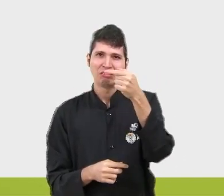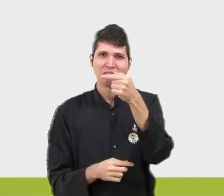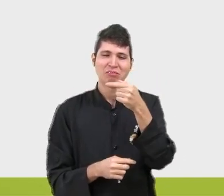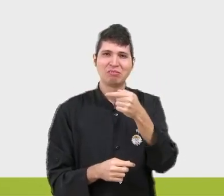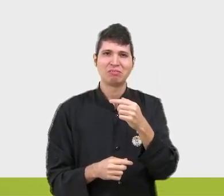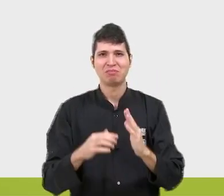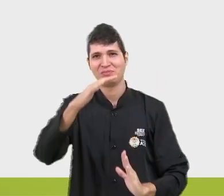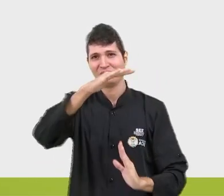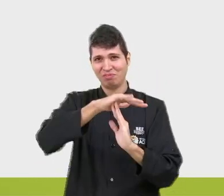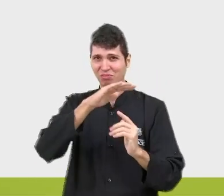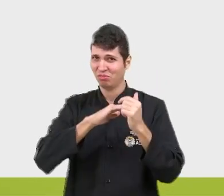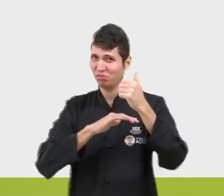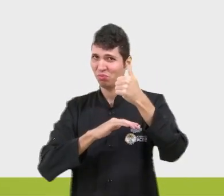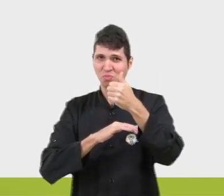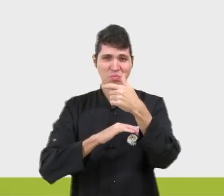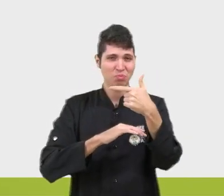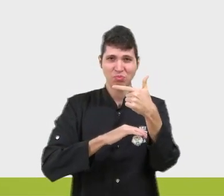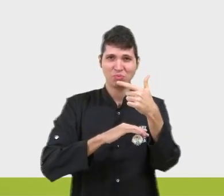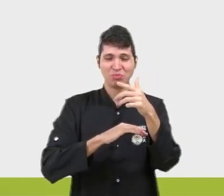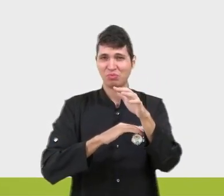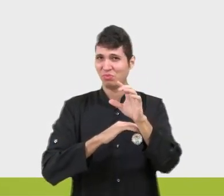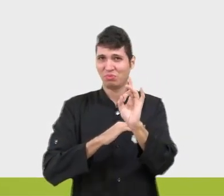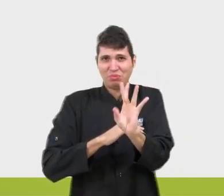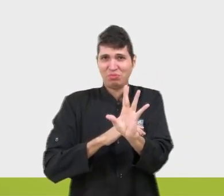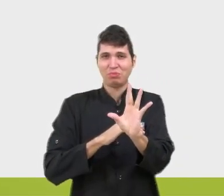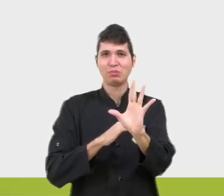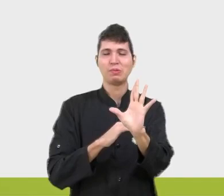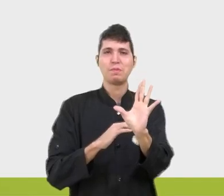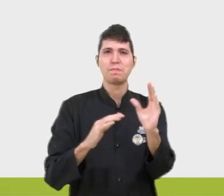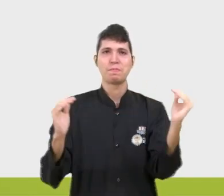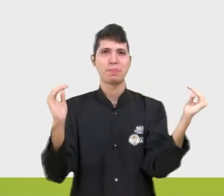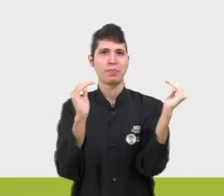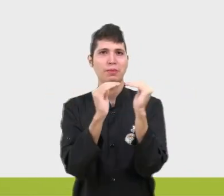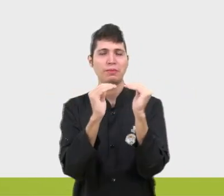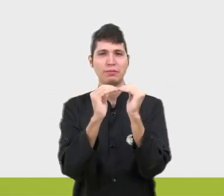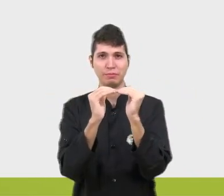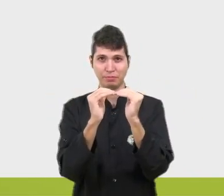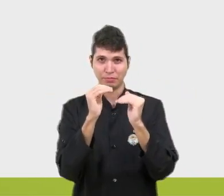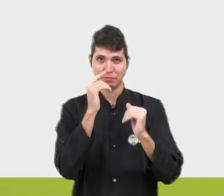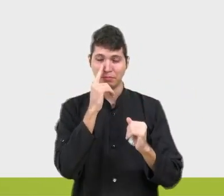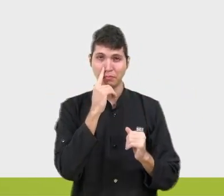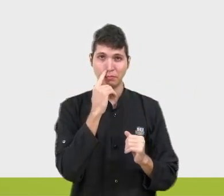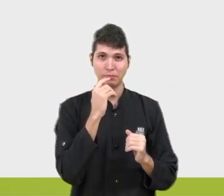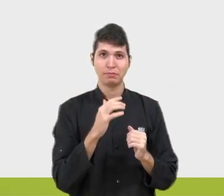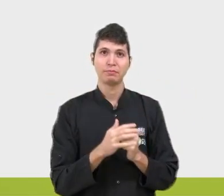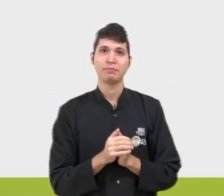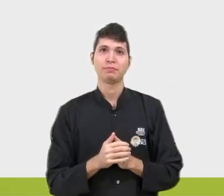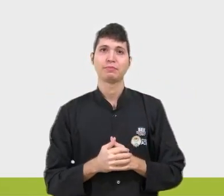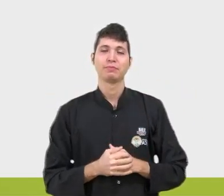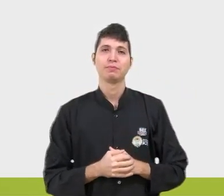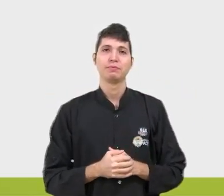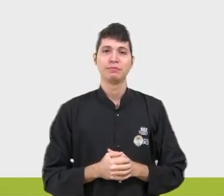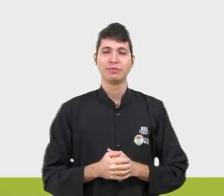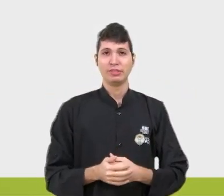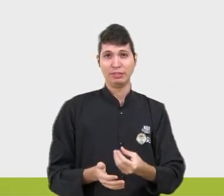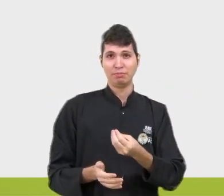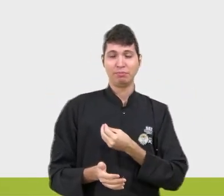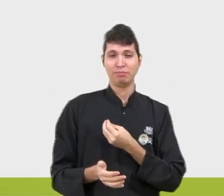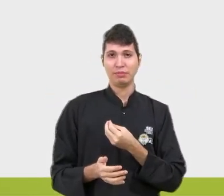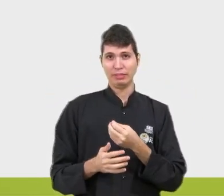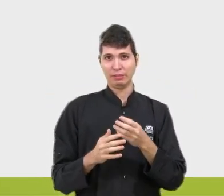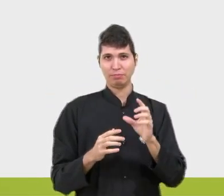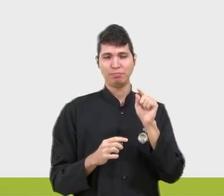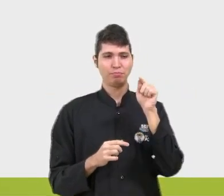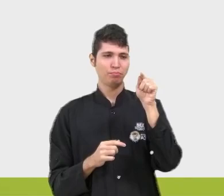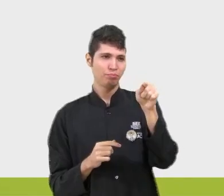1 ou 2 conectivos. 2, presença pontual, ou seja,